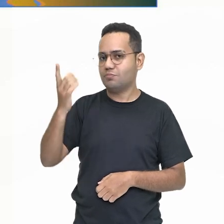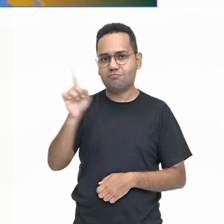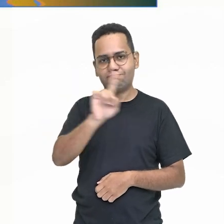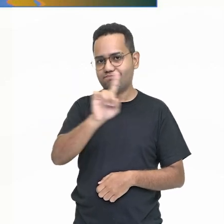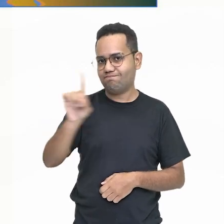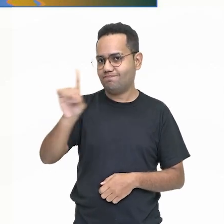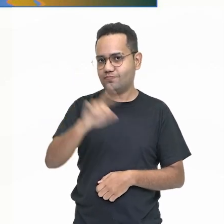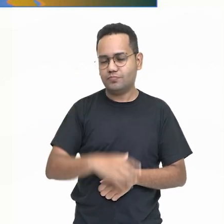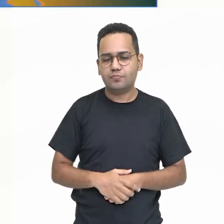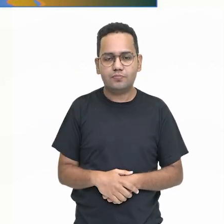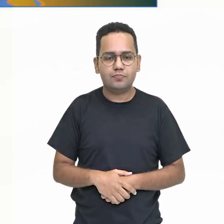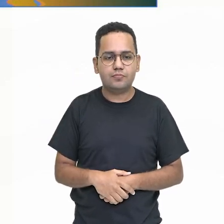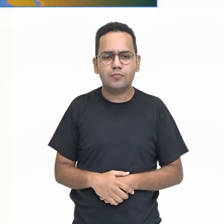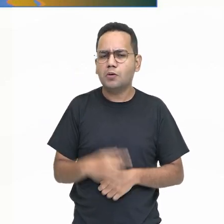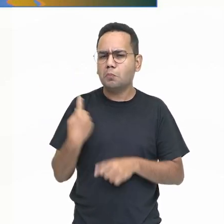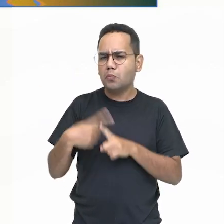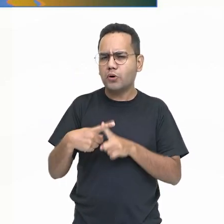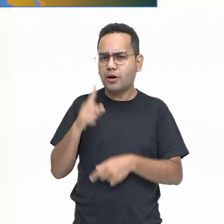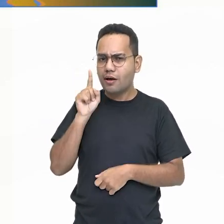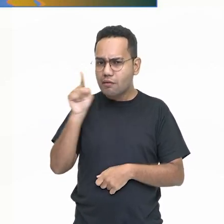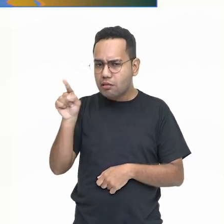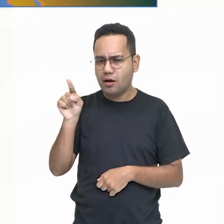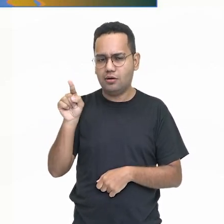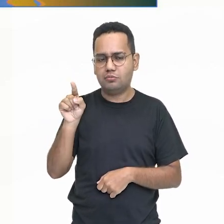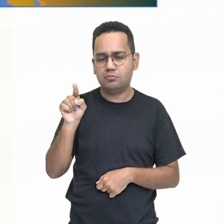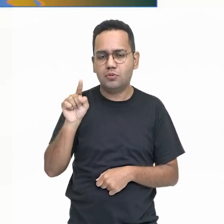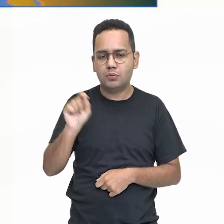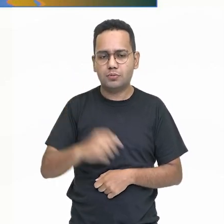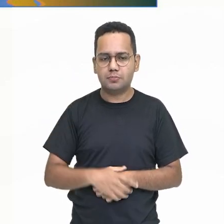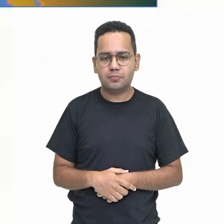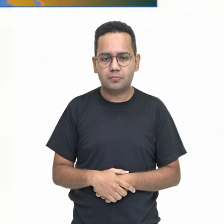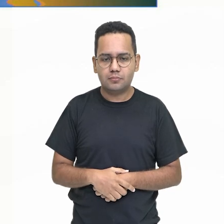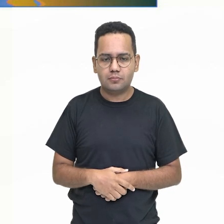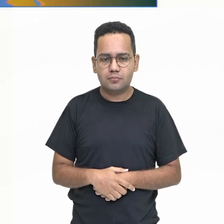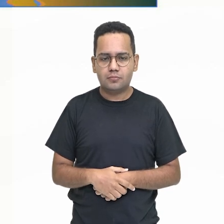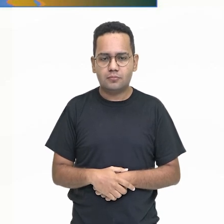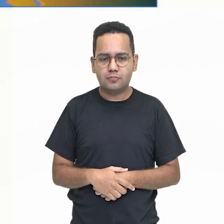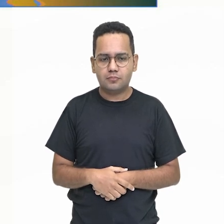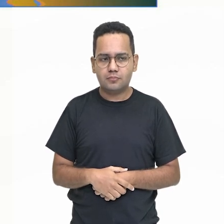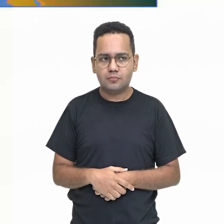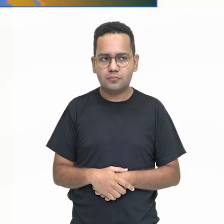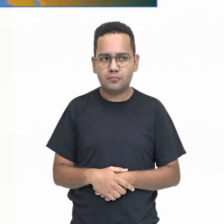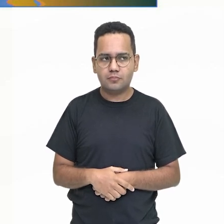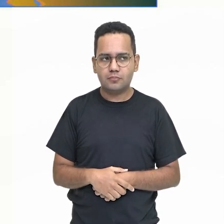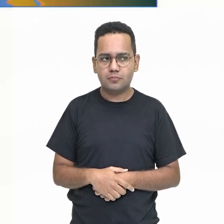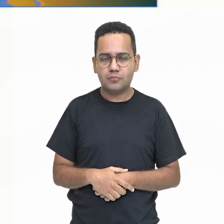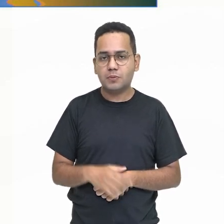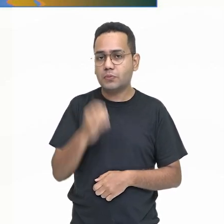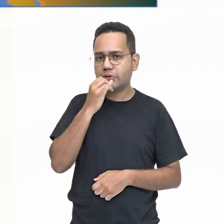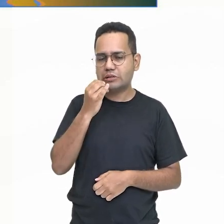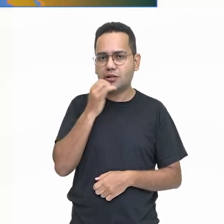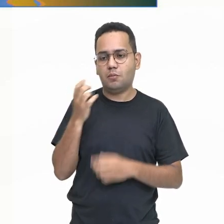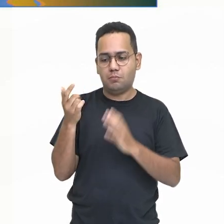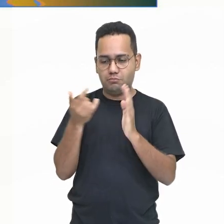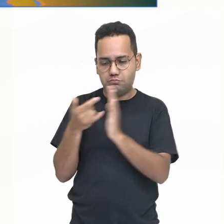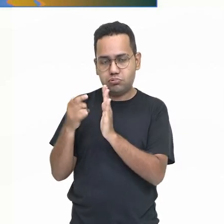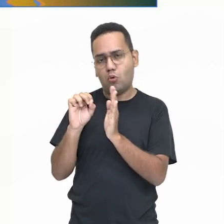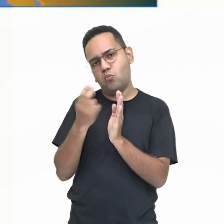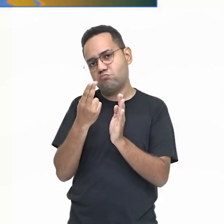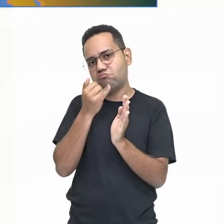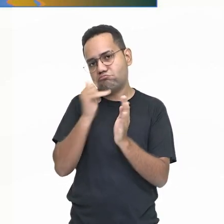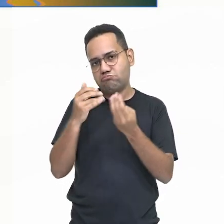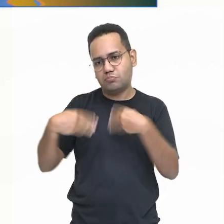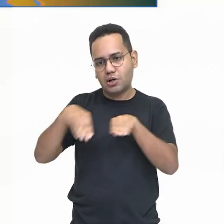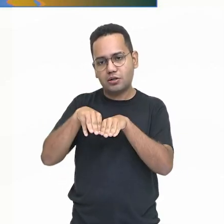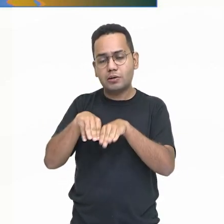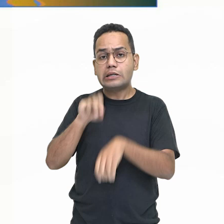caso, nas ondas eletromagnéticas, você, quando vai para o Sol, você